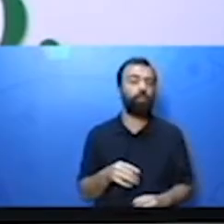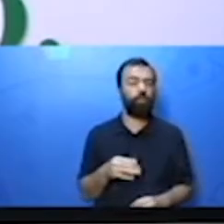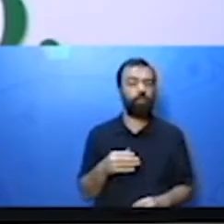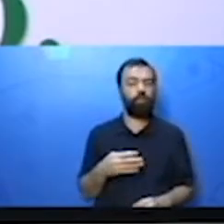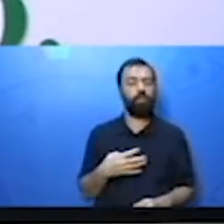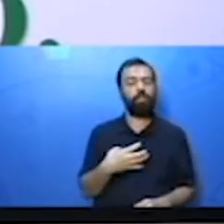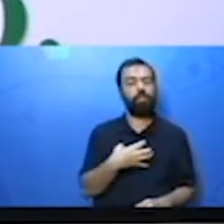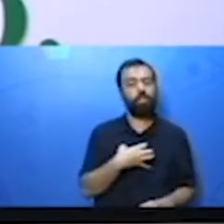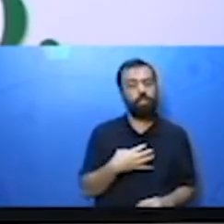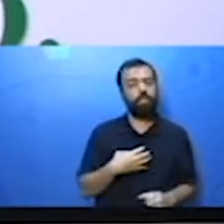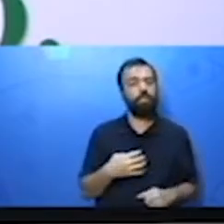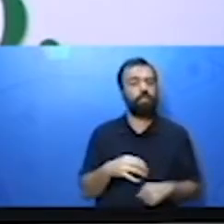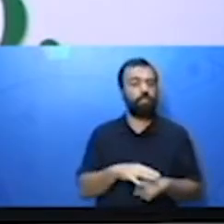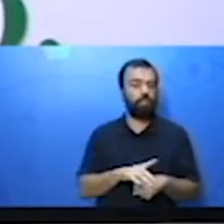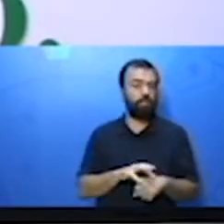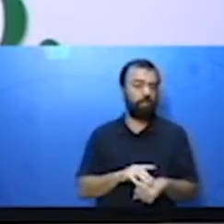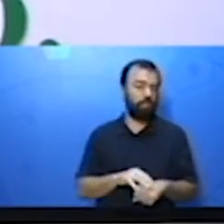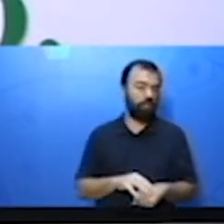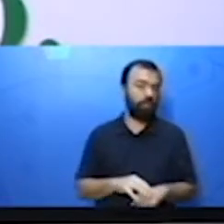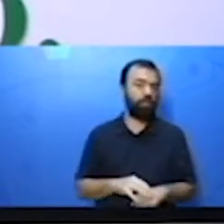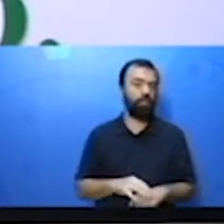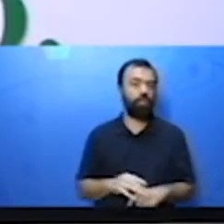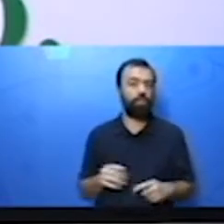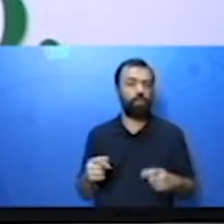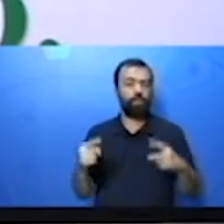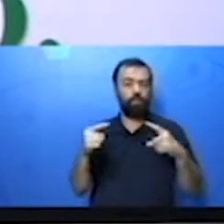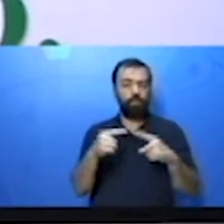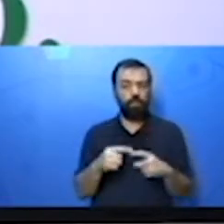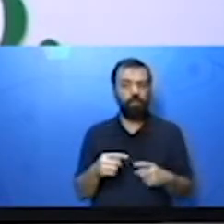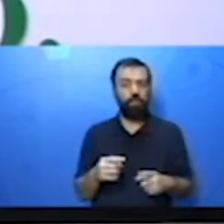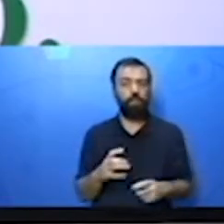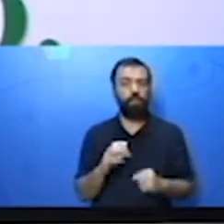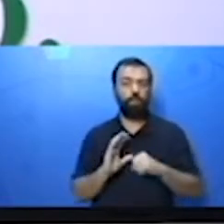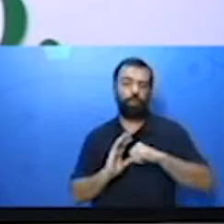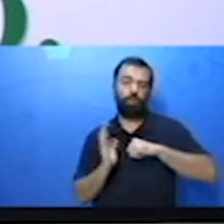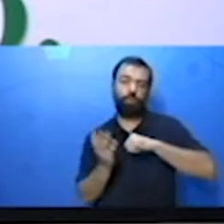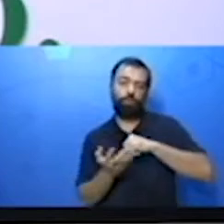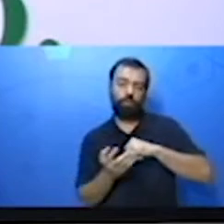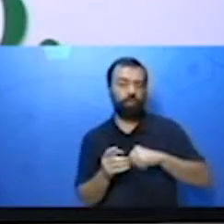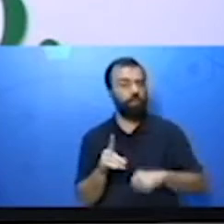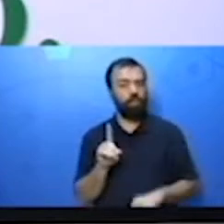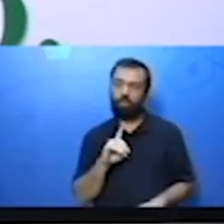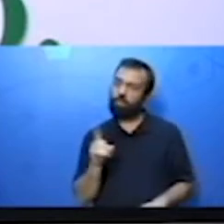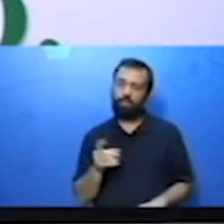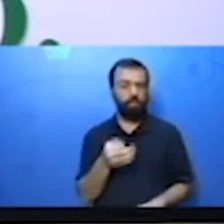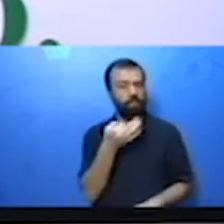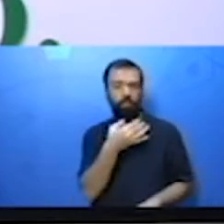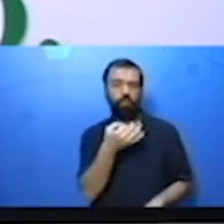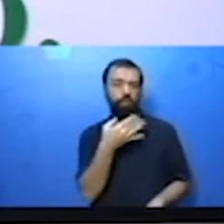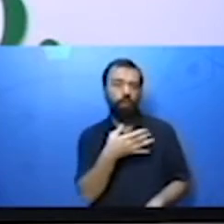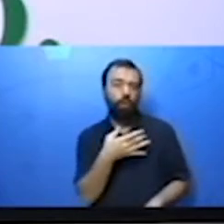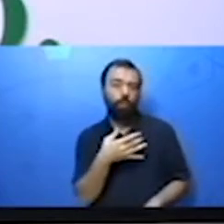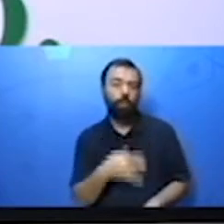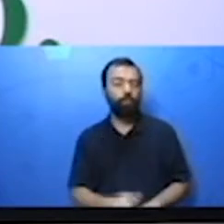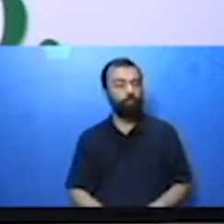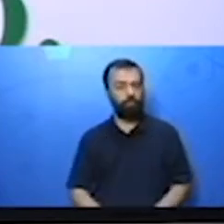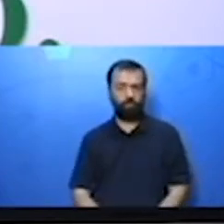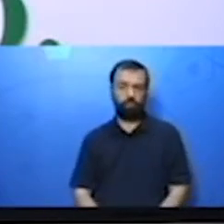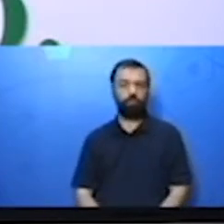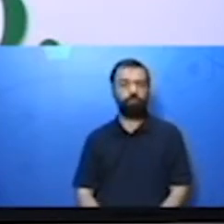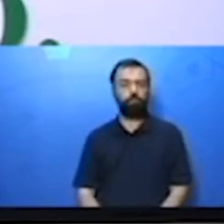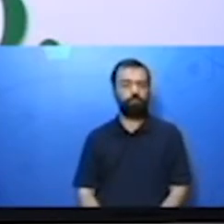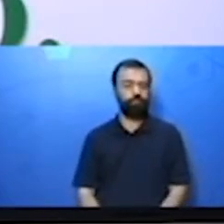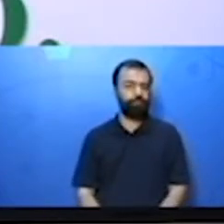sintoma associado, que seja associado à Covid, não tome nenhuma medicação que você pode mascarar essa